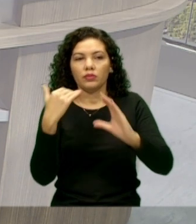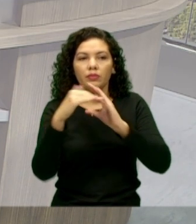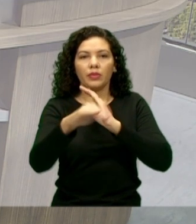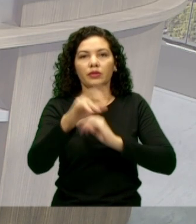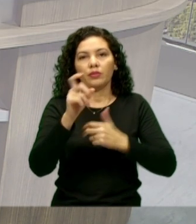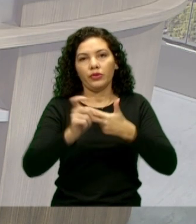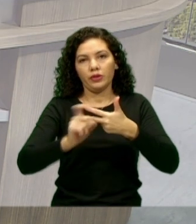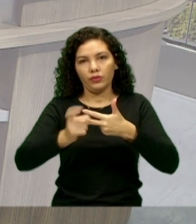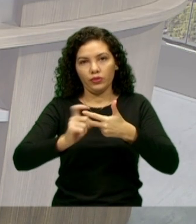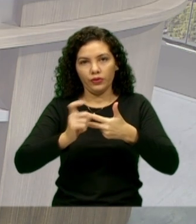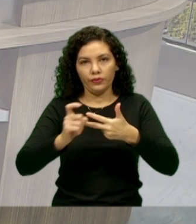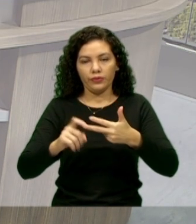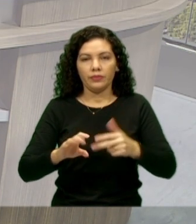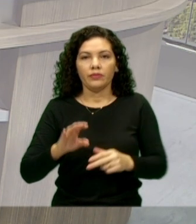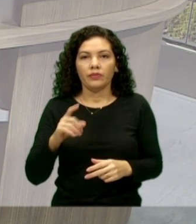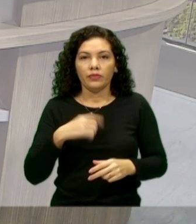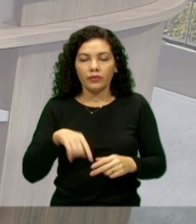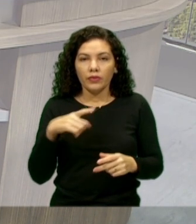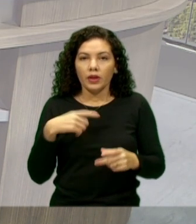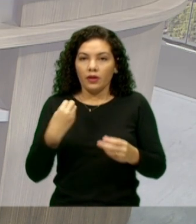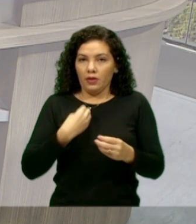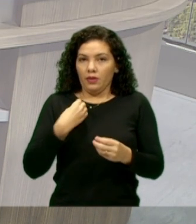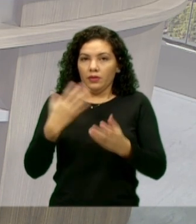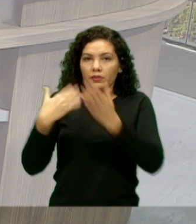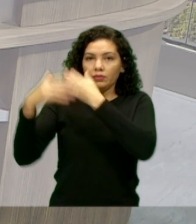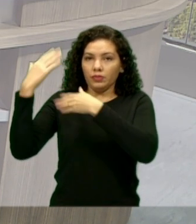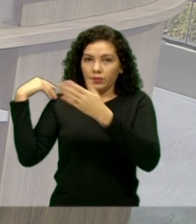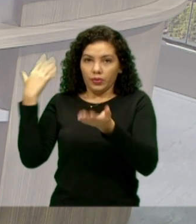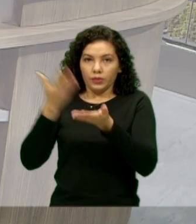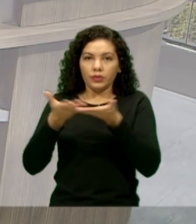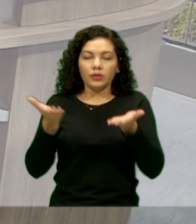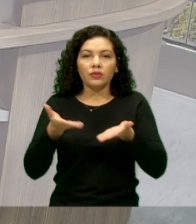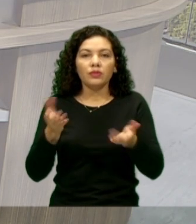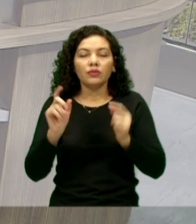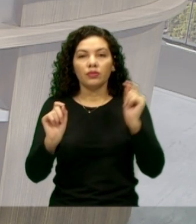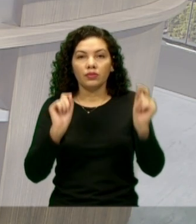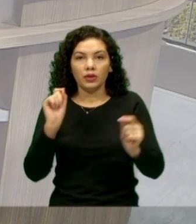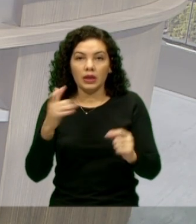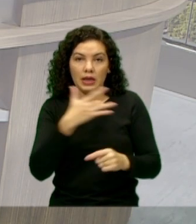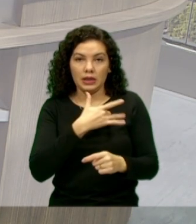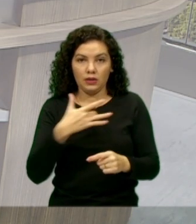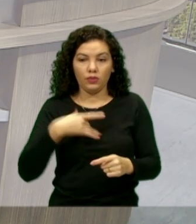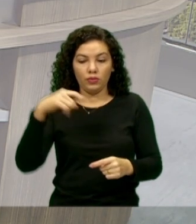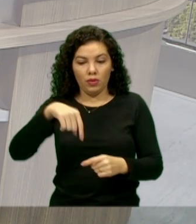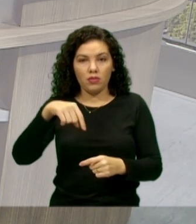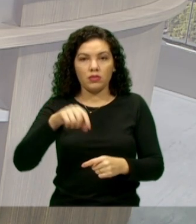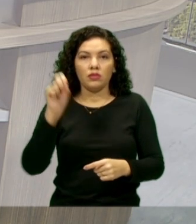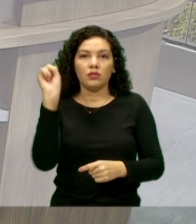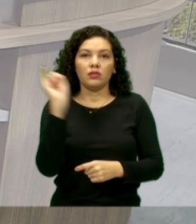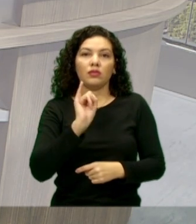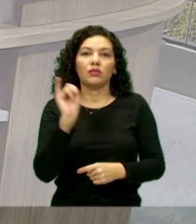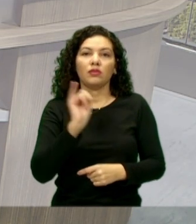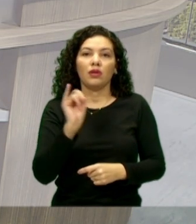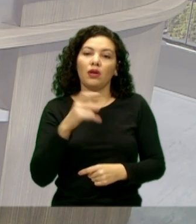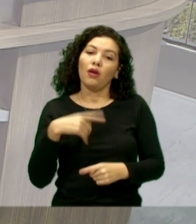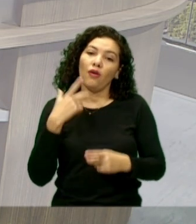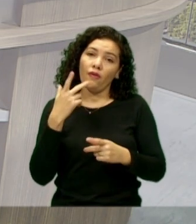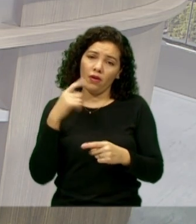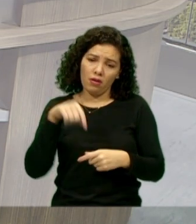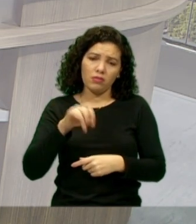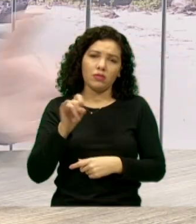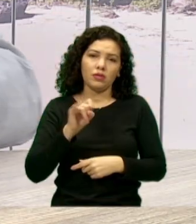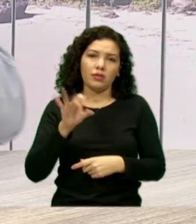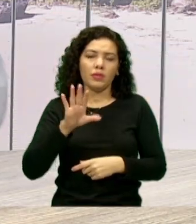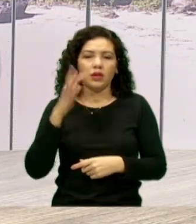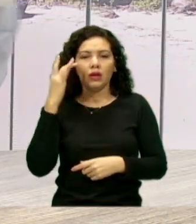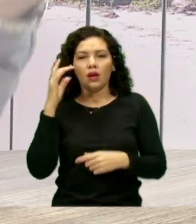Uma questão que nós vivemos há muito tempo é que a saúde aqui em Itajaí, eu vou falar daqui de Itajaí, mas